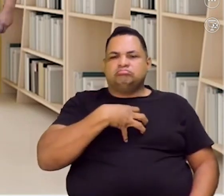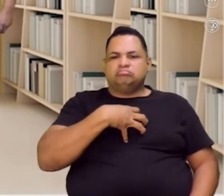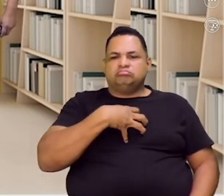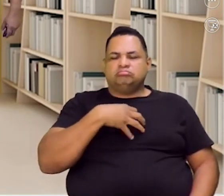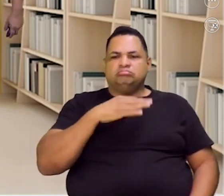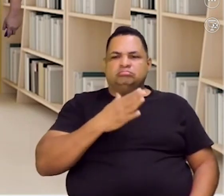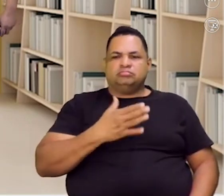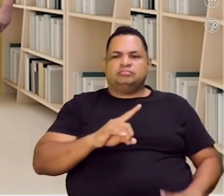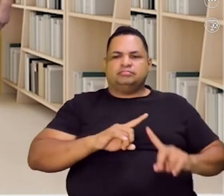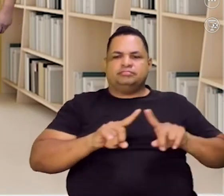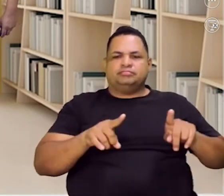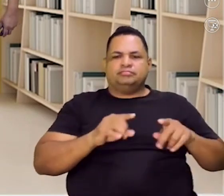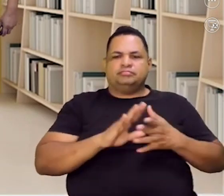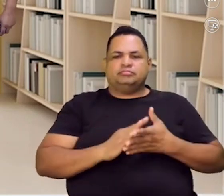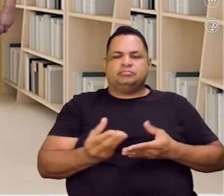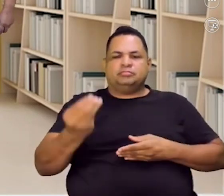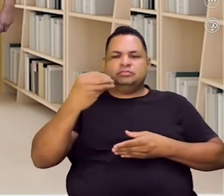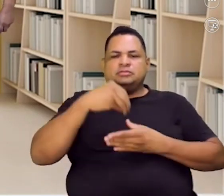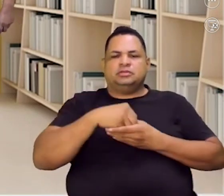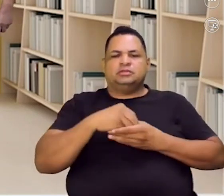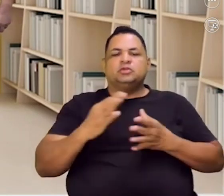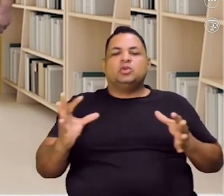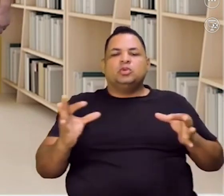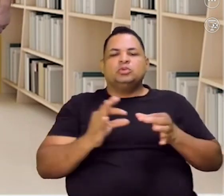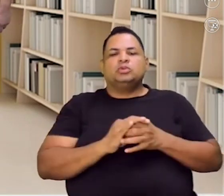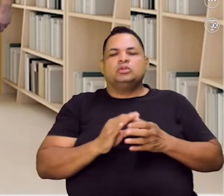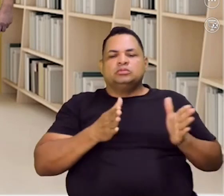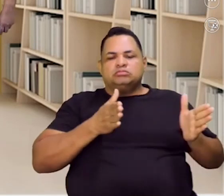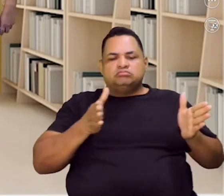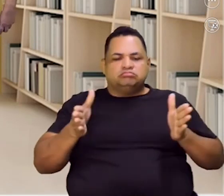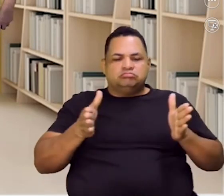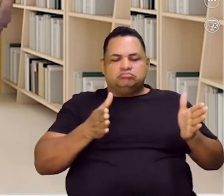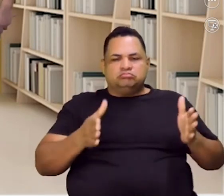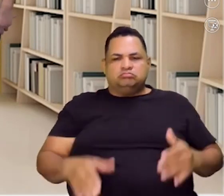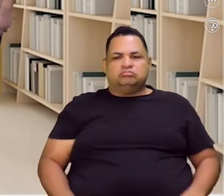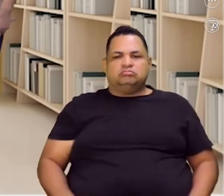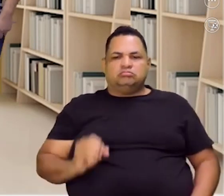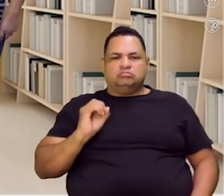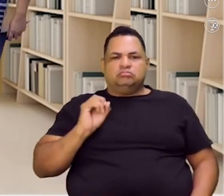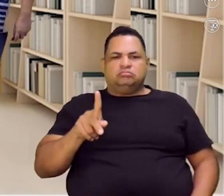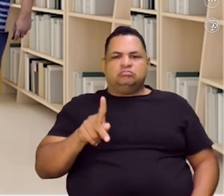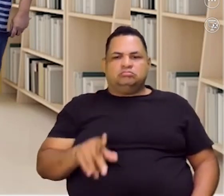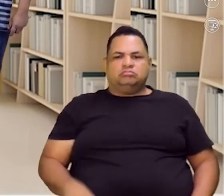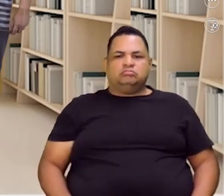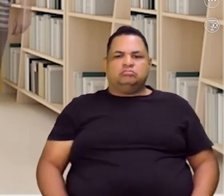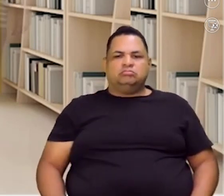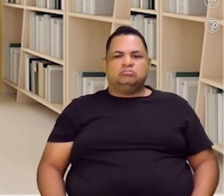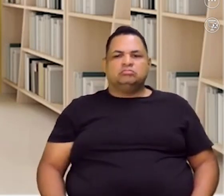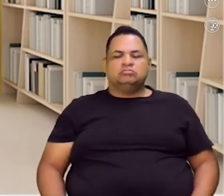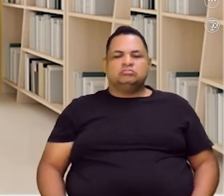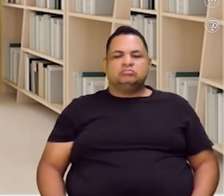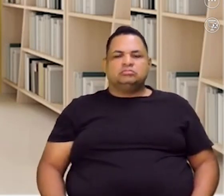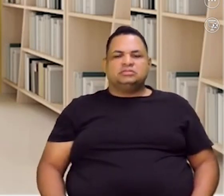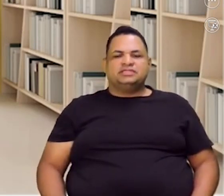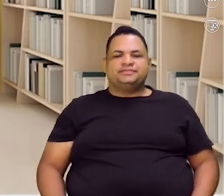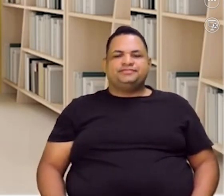já falei antes, é um contexto da época, nessa perspectiva, ok? Então, vamos sair aí da